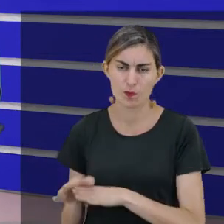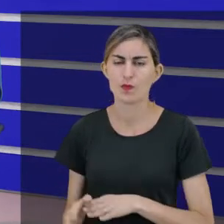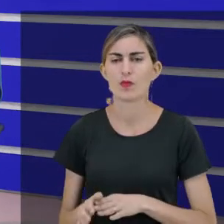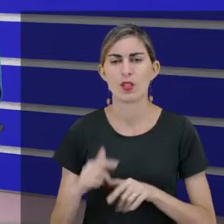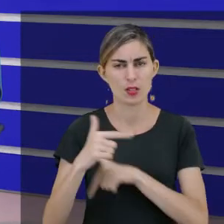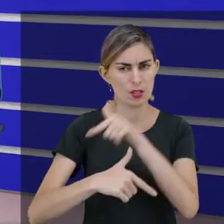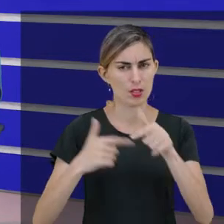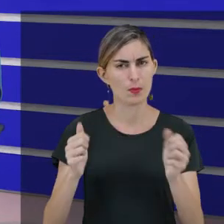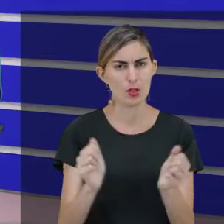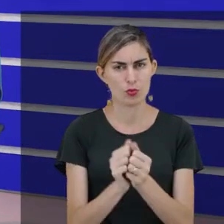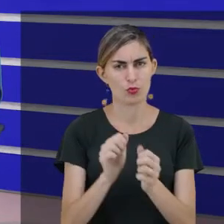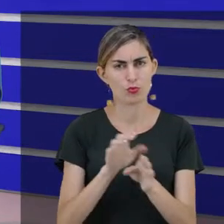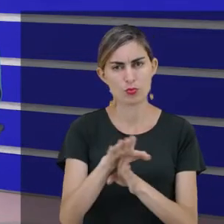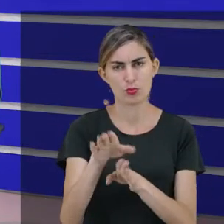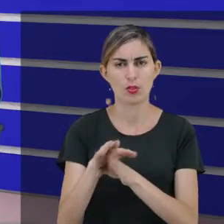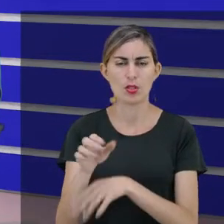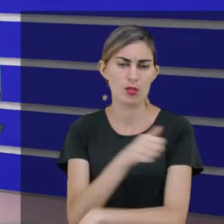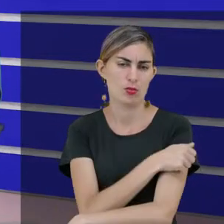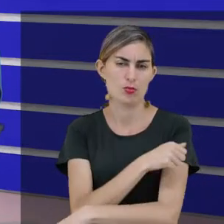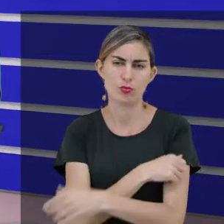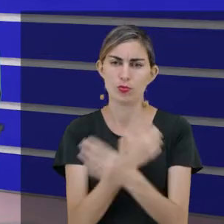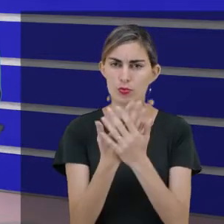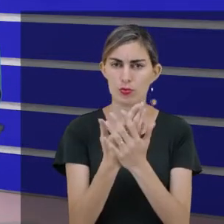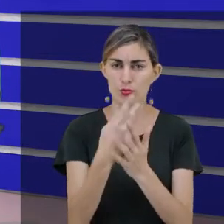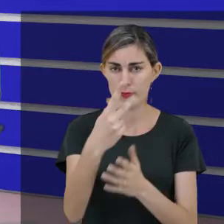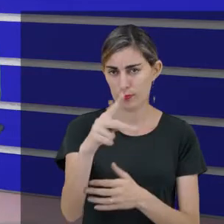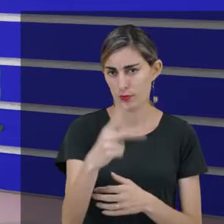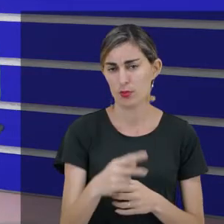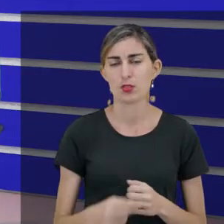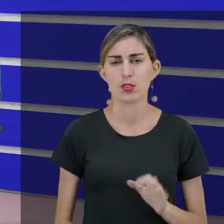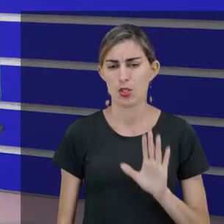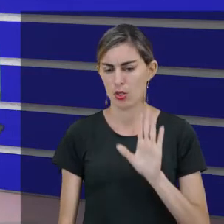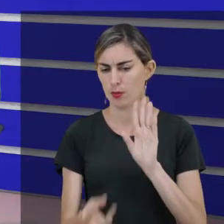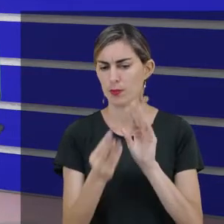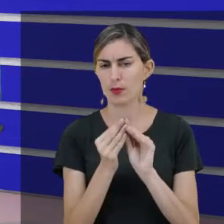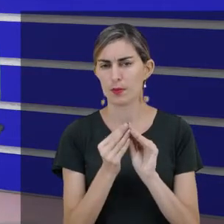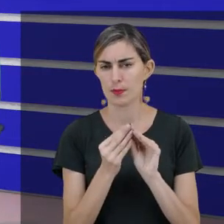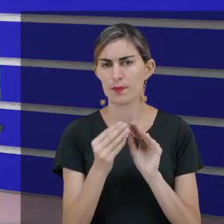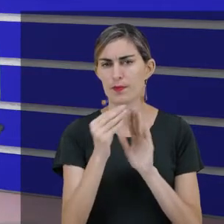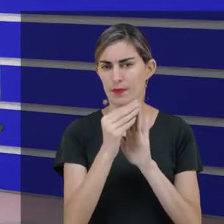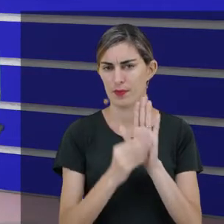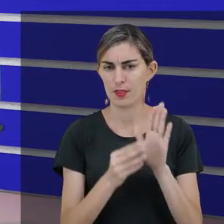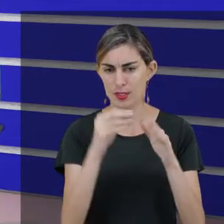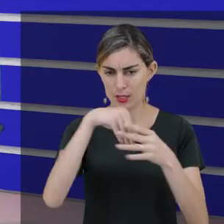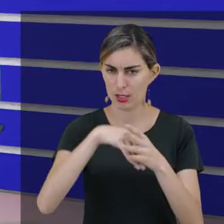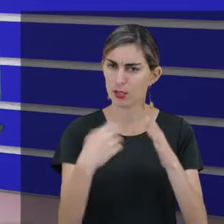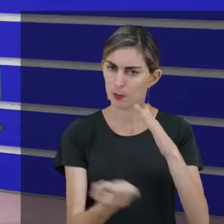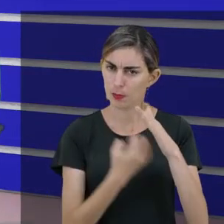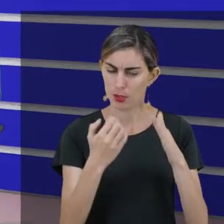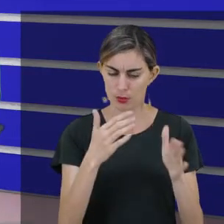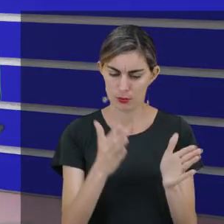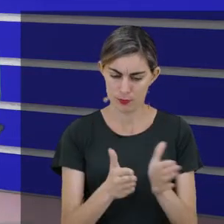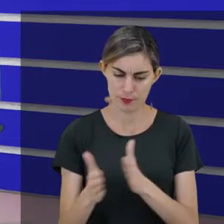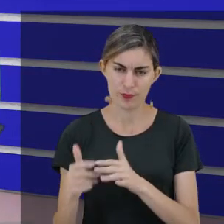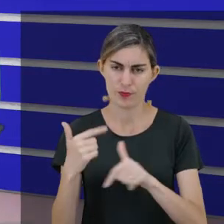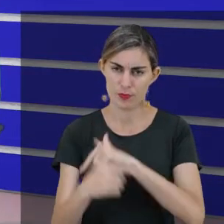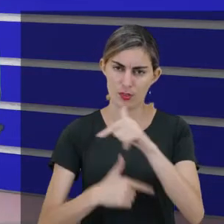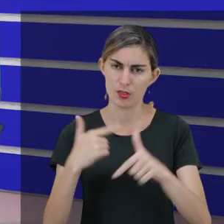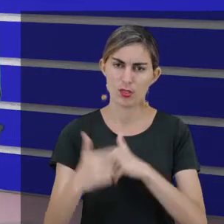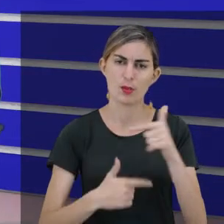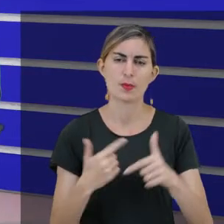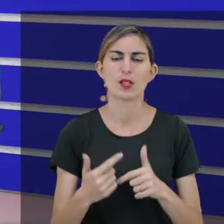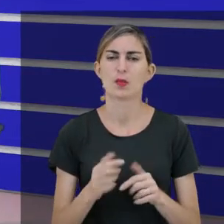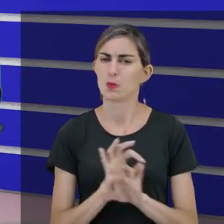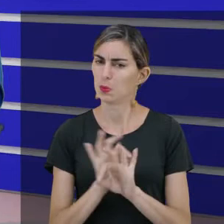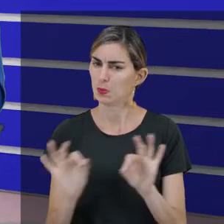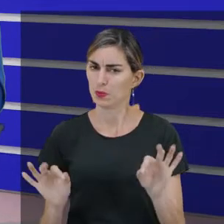consultoria júnior, que são estudantes assim como você, que implementam isso nas organizações, também trabalhos fantásticos.